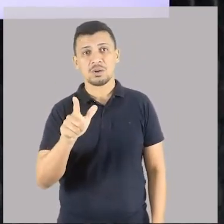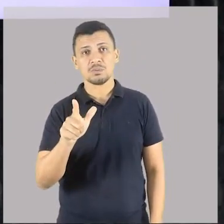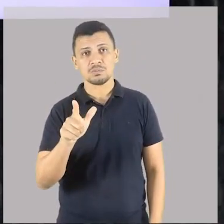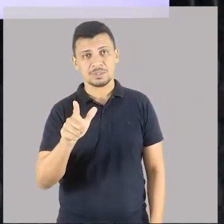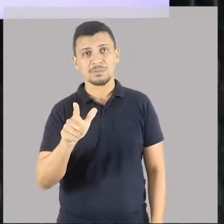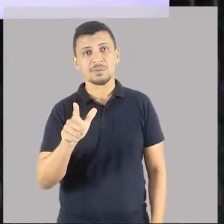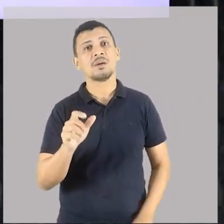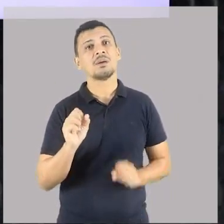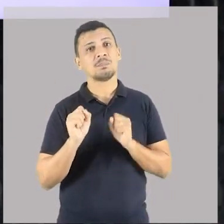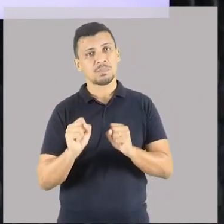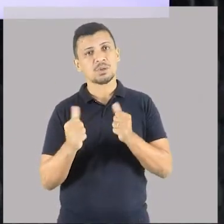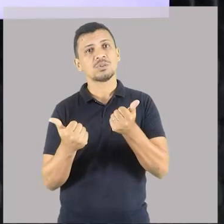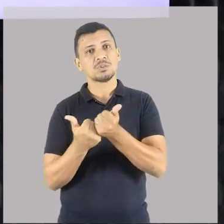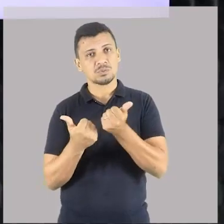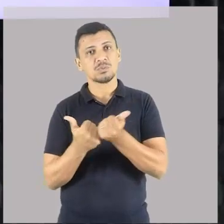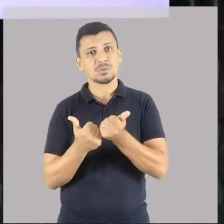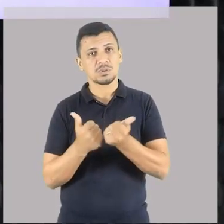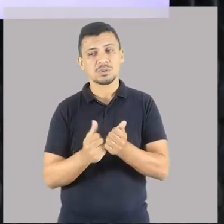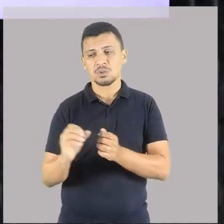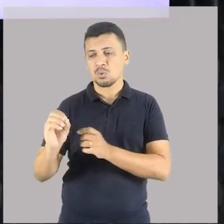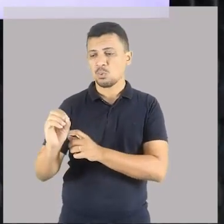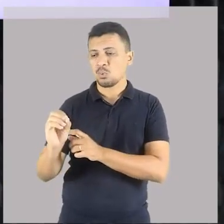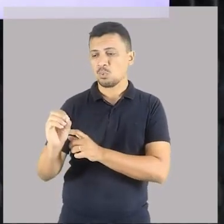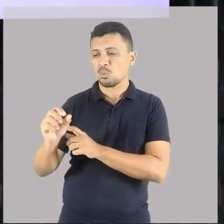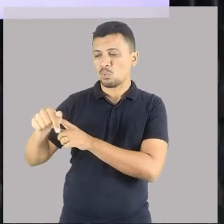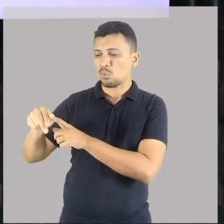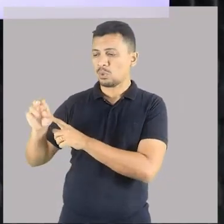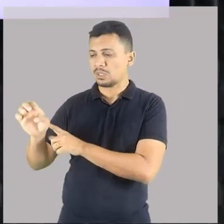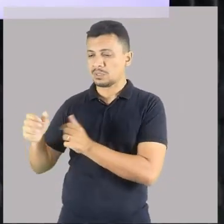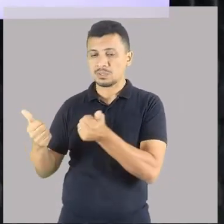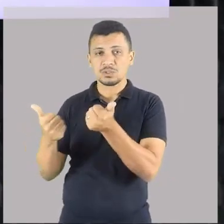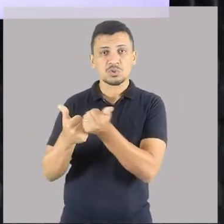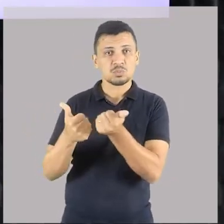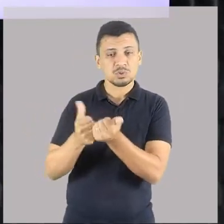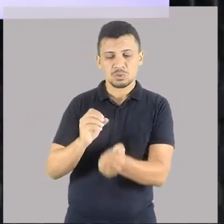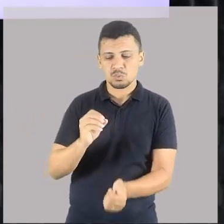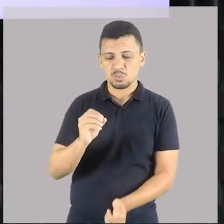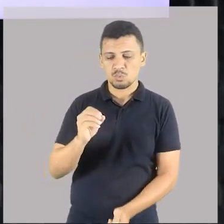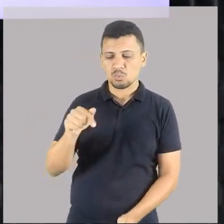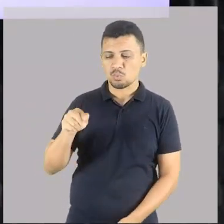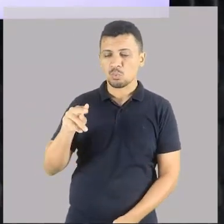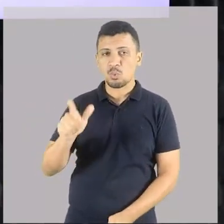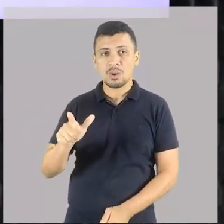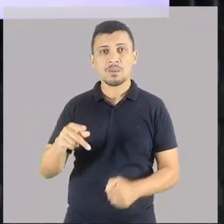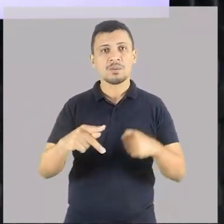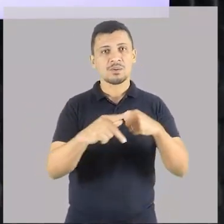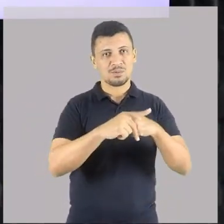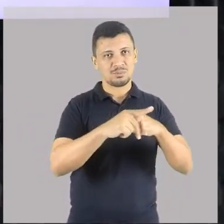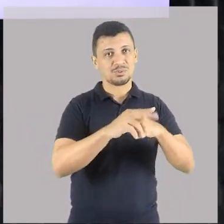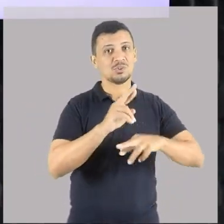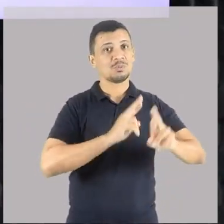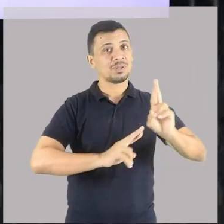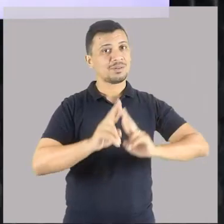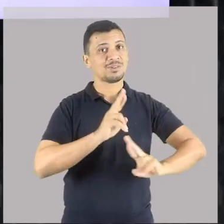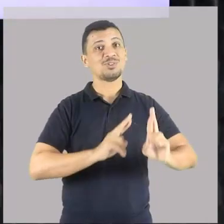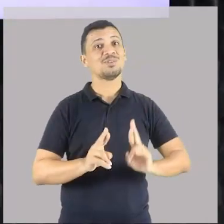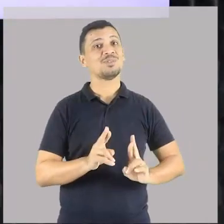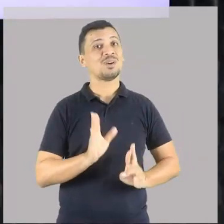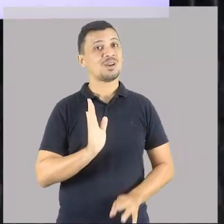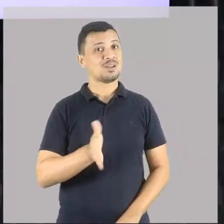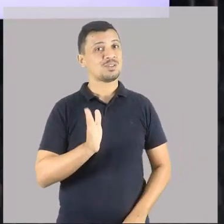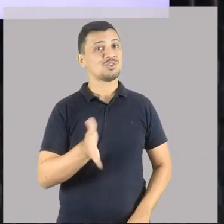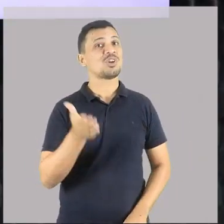o qual. Se você pode substituir o que por o qual, ele é um pronome relativo. E se ele é pronome relativo, eu já